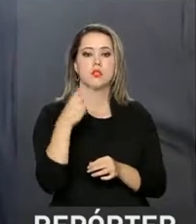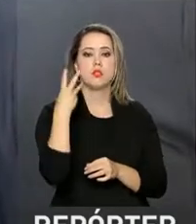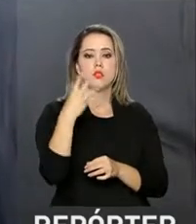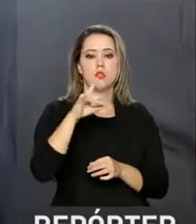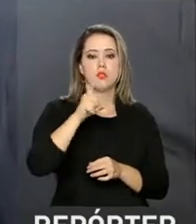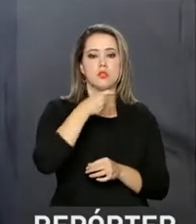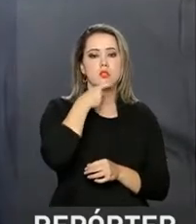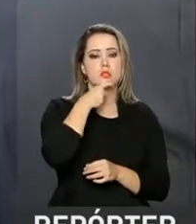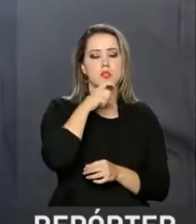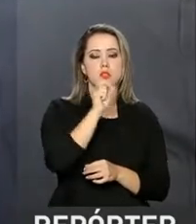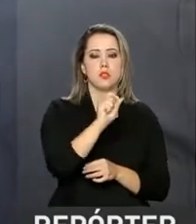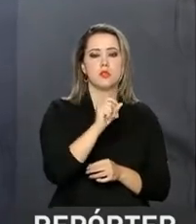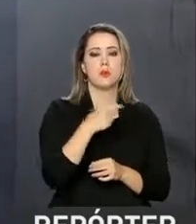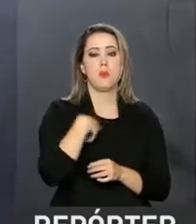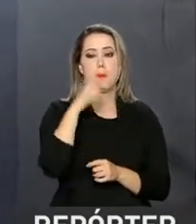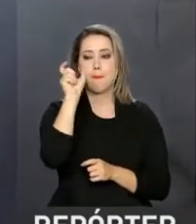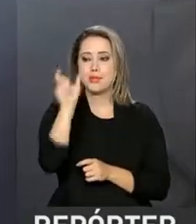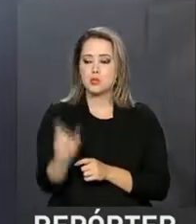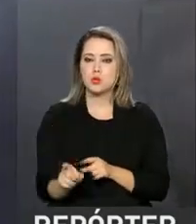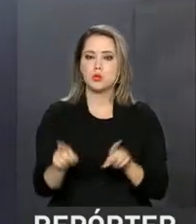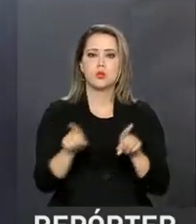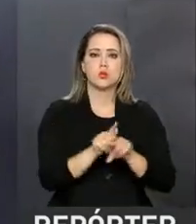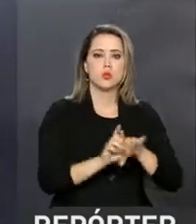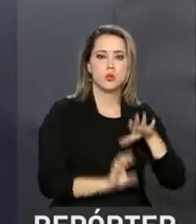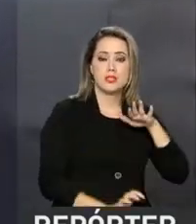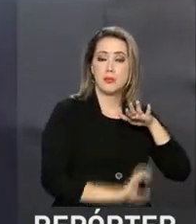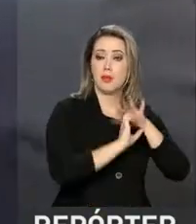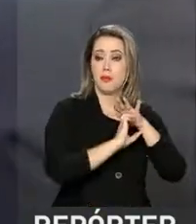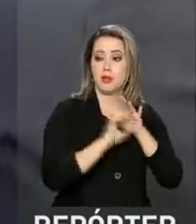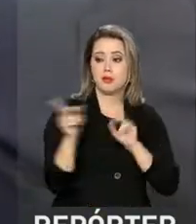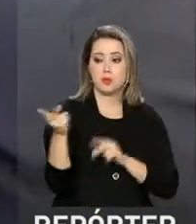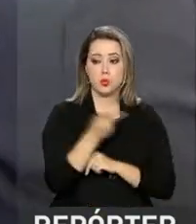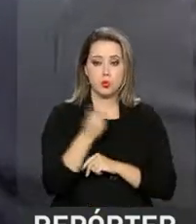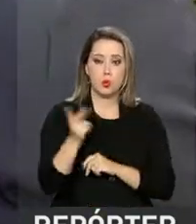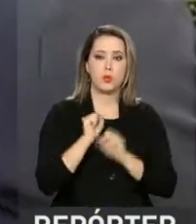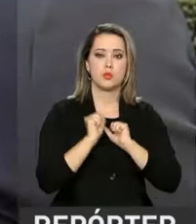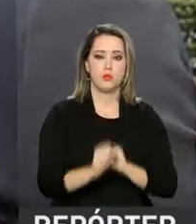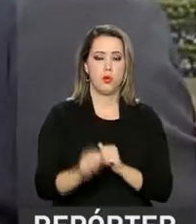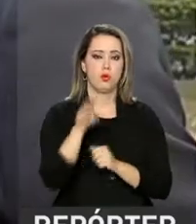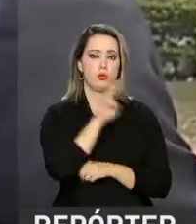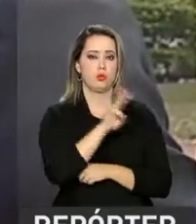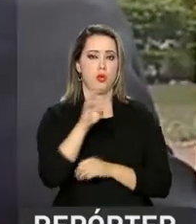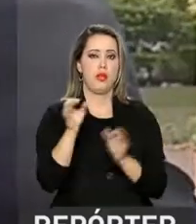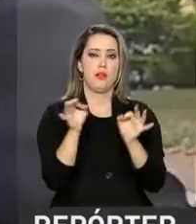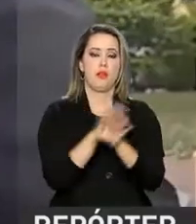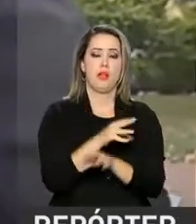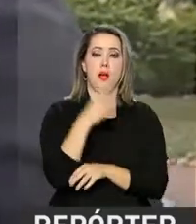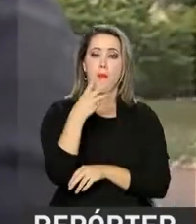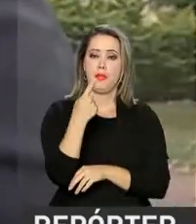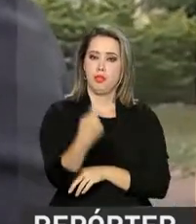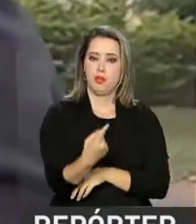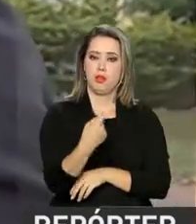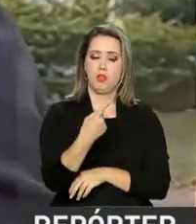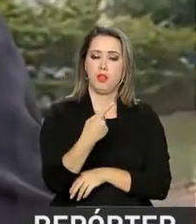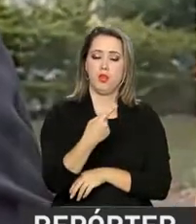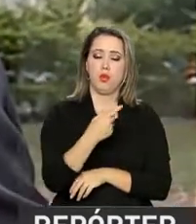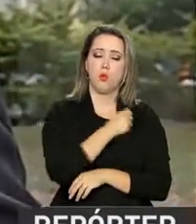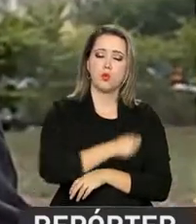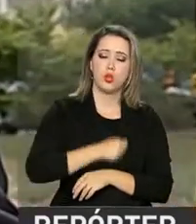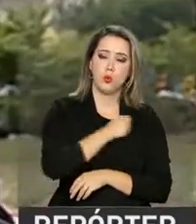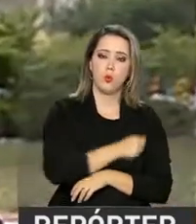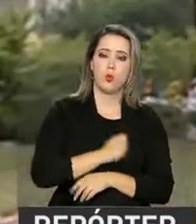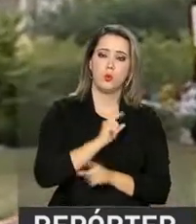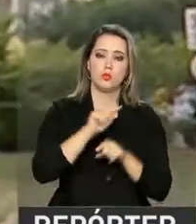de julho, tanto para pessoas físicas quanto para pessoas jurídicas, encerrando em 31 de agosto. E é muito importante que, além da prestação